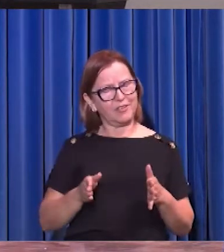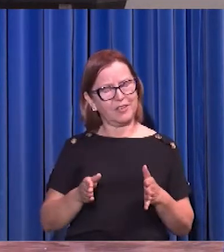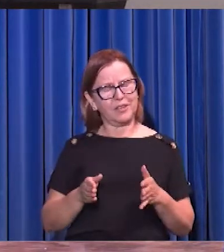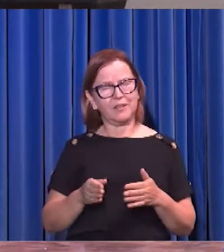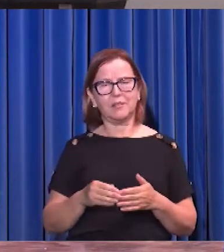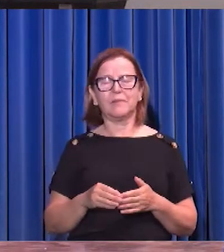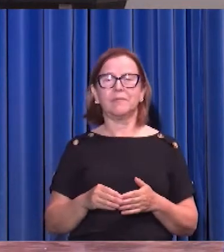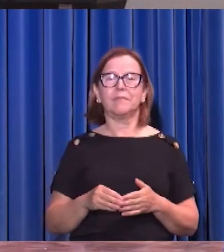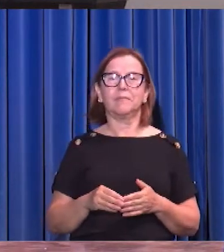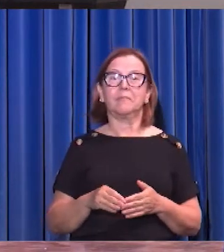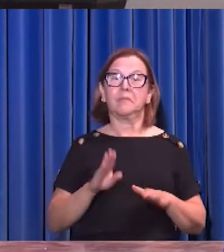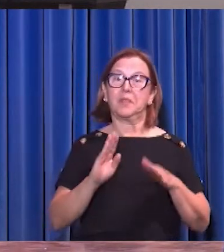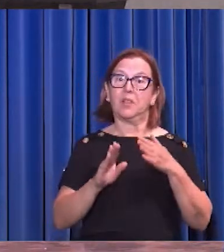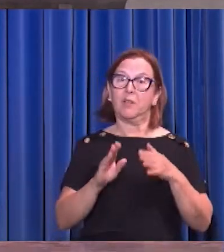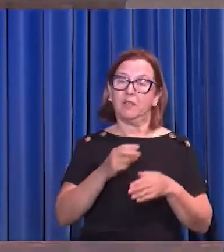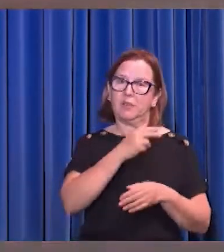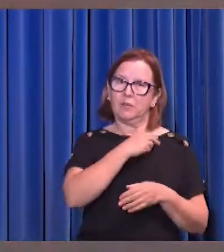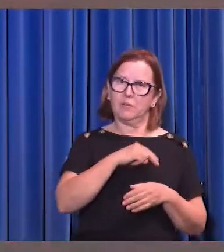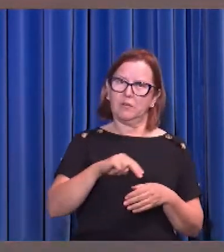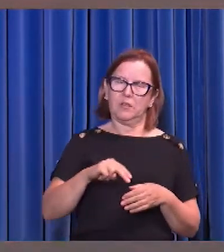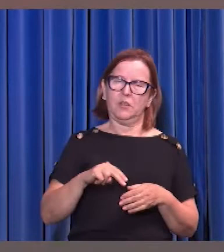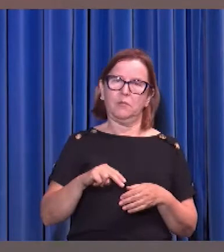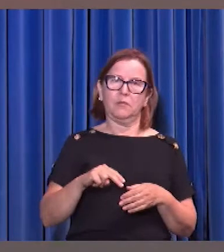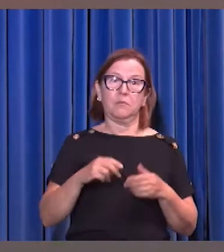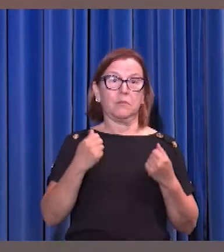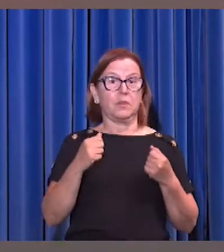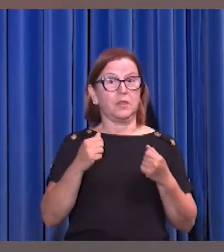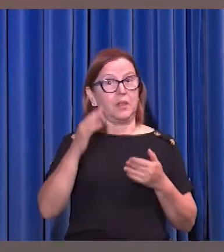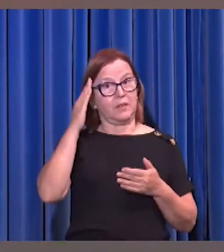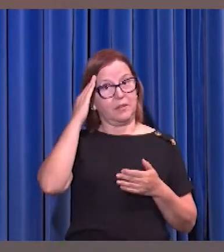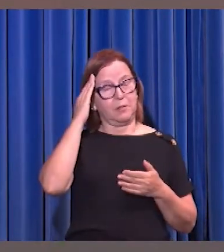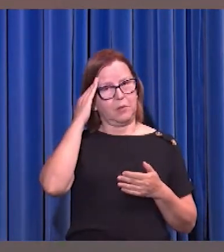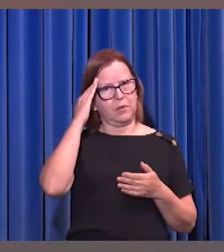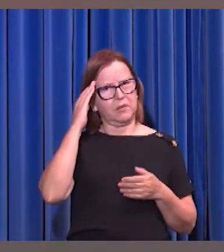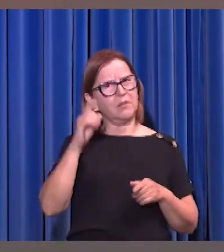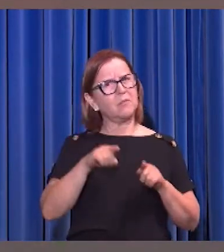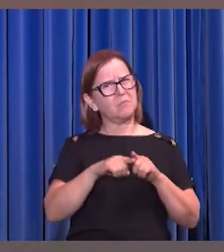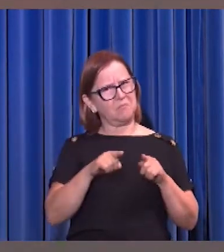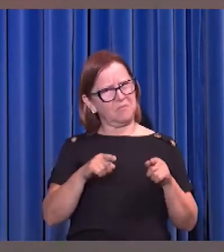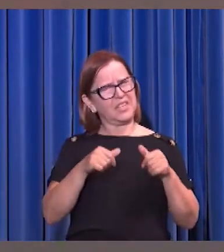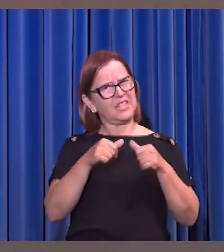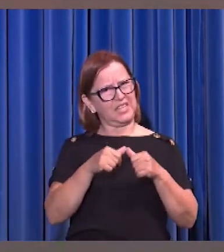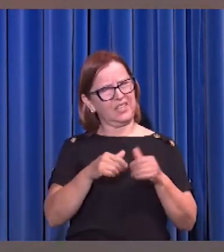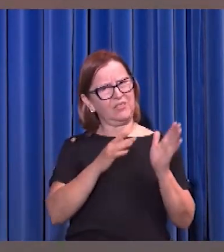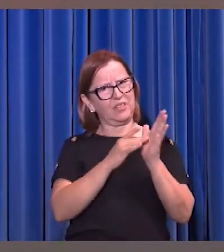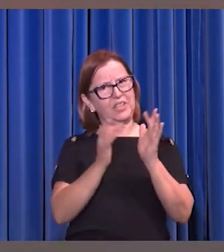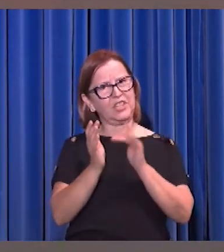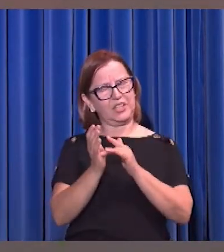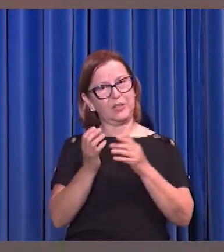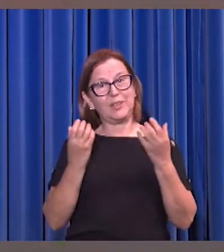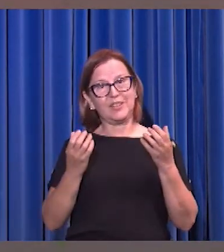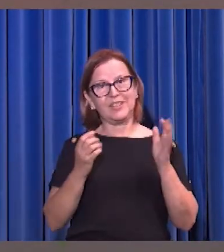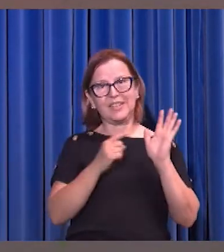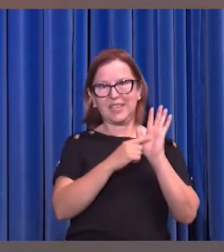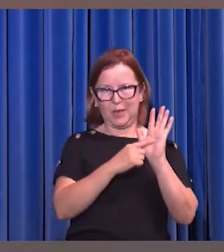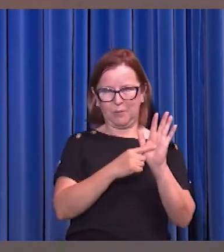talvez Nicodemos até tivesse obrigação. Mas será que é isso que Jesus Cristo está querendo mostrar